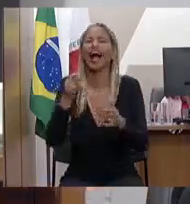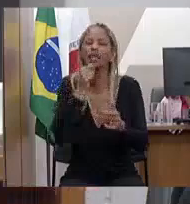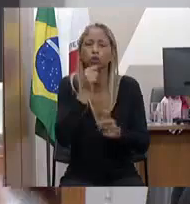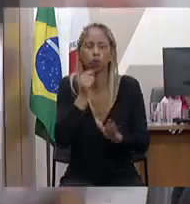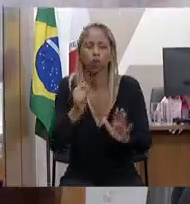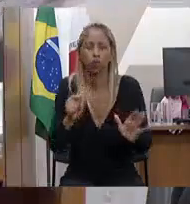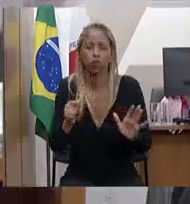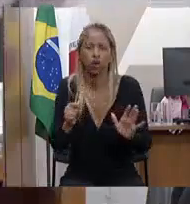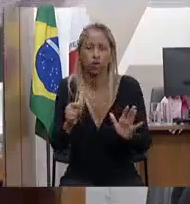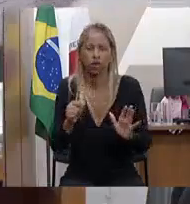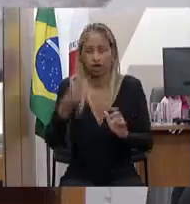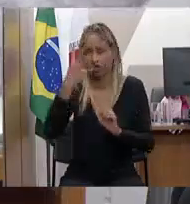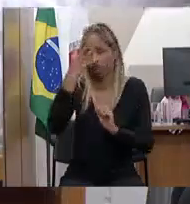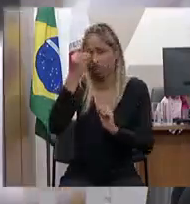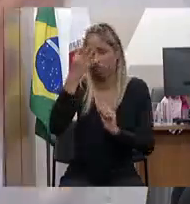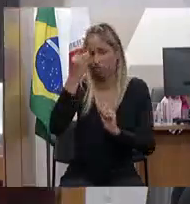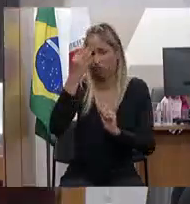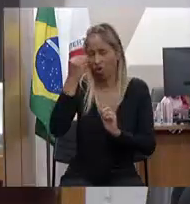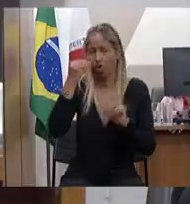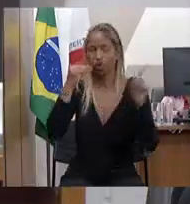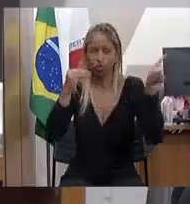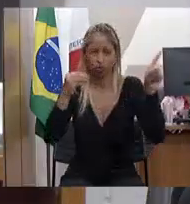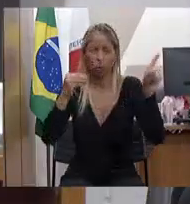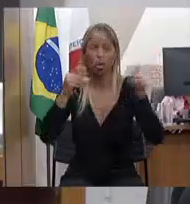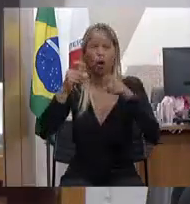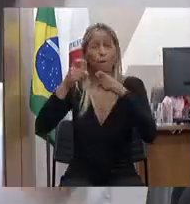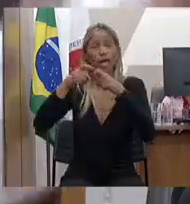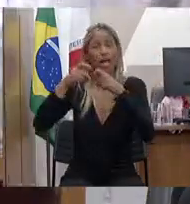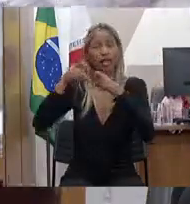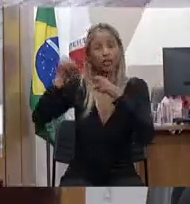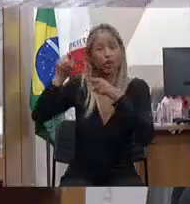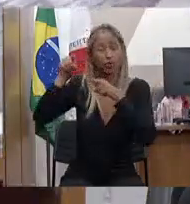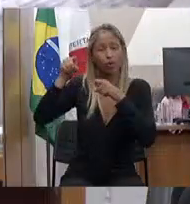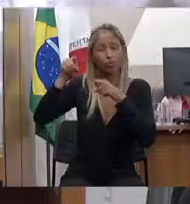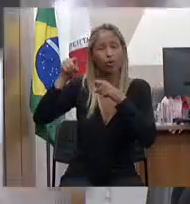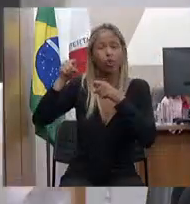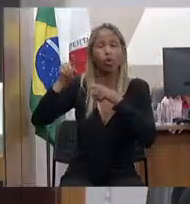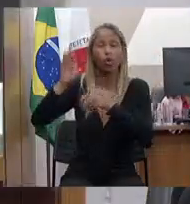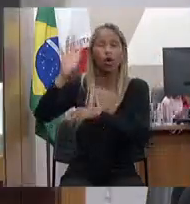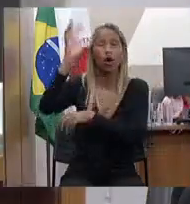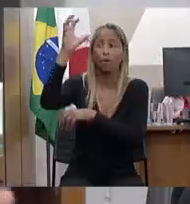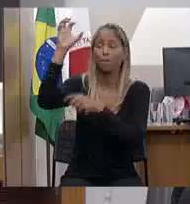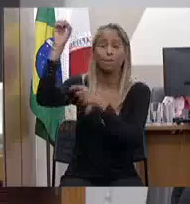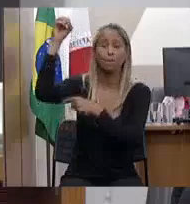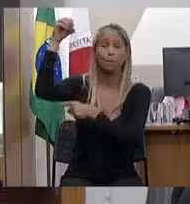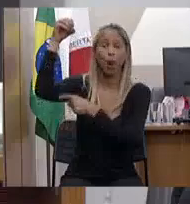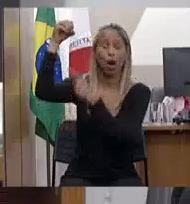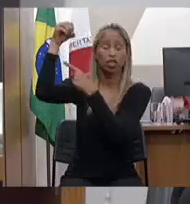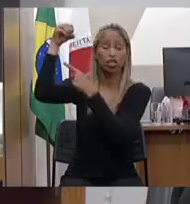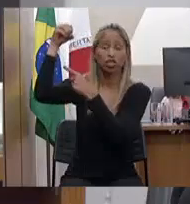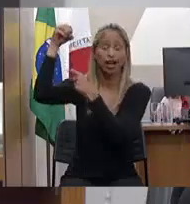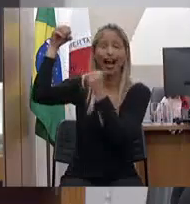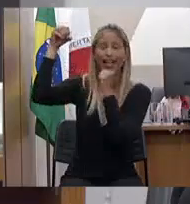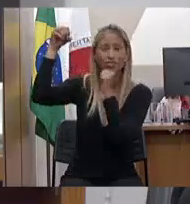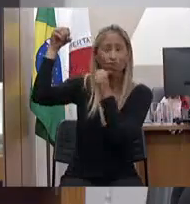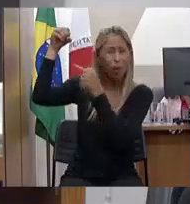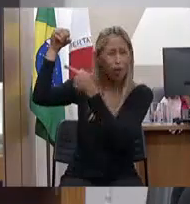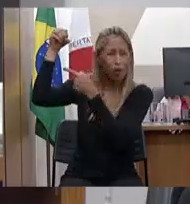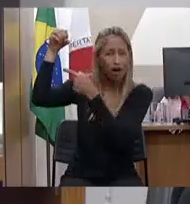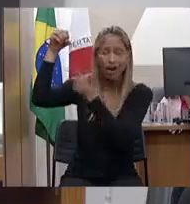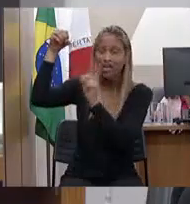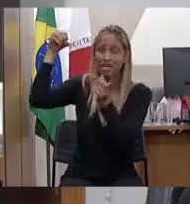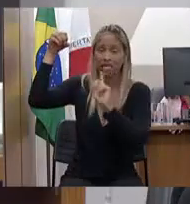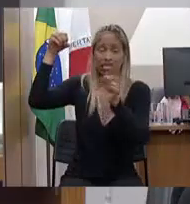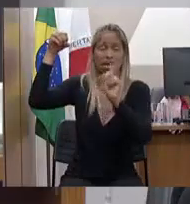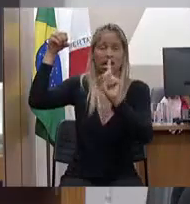sabe aquelas fotos que eu Ayrton tava mostrando ali é a pessoa de pendurada aquilo ali não é um acaso não é o